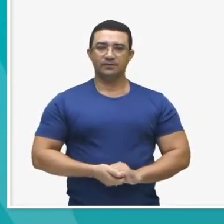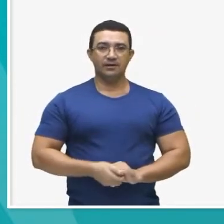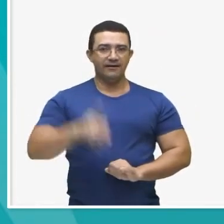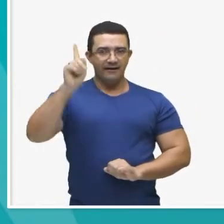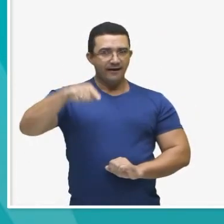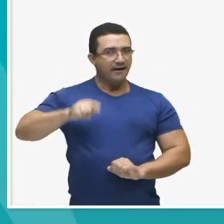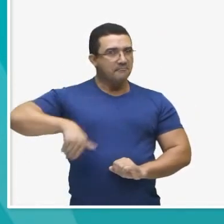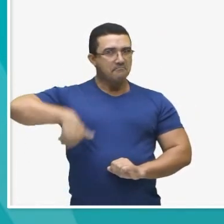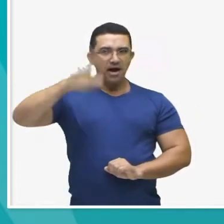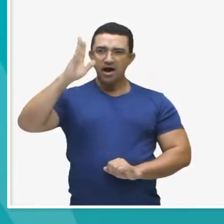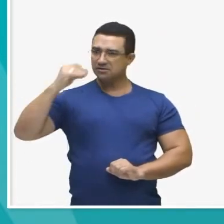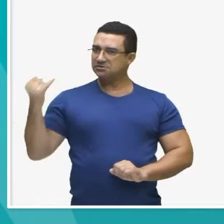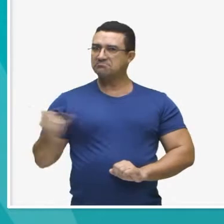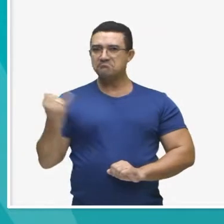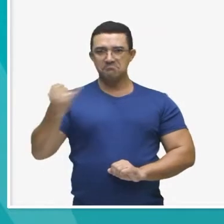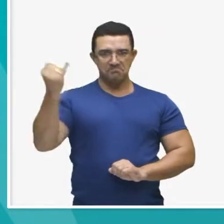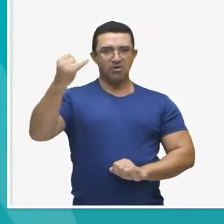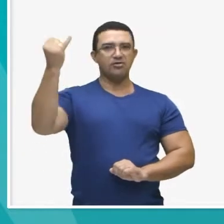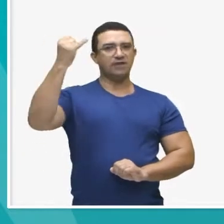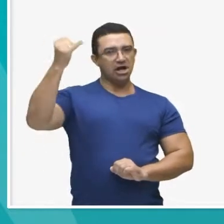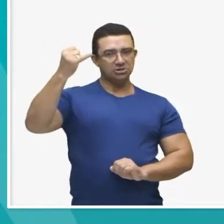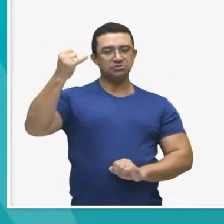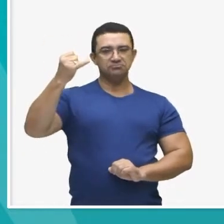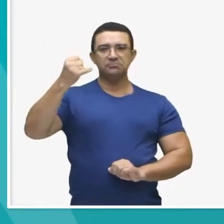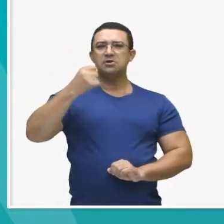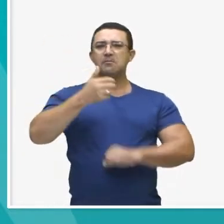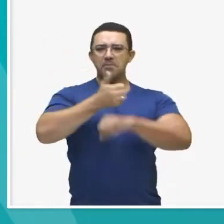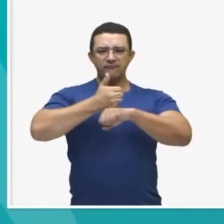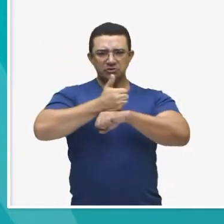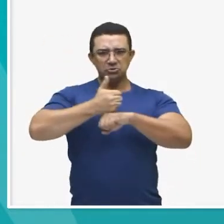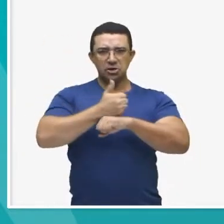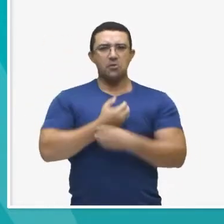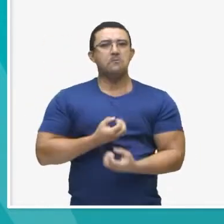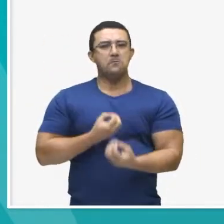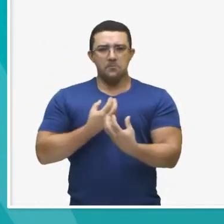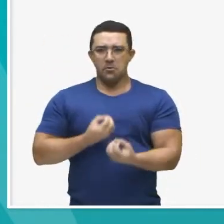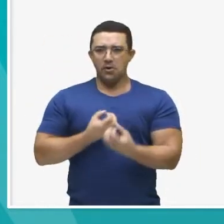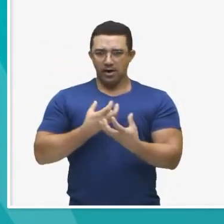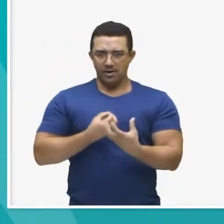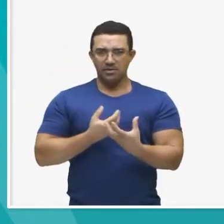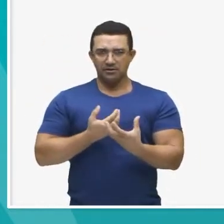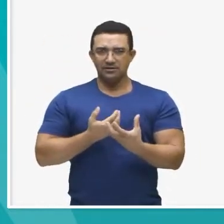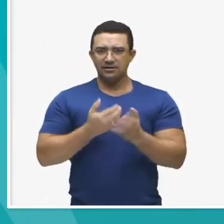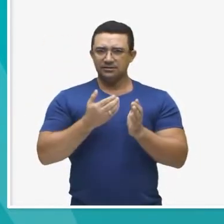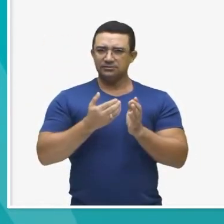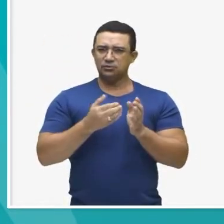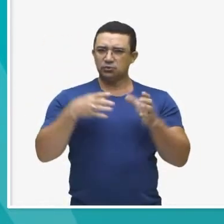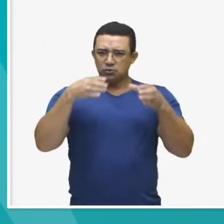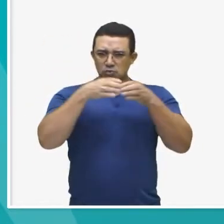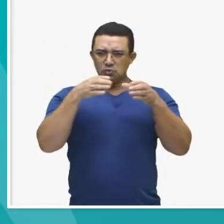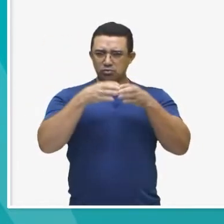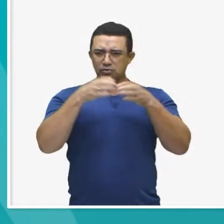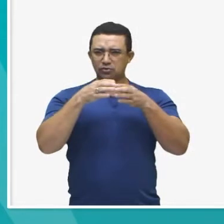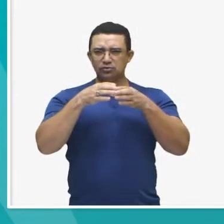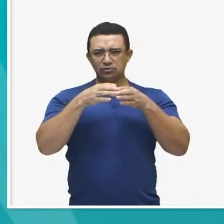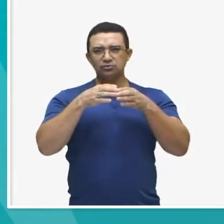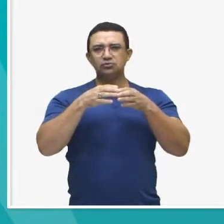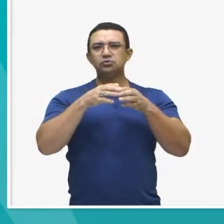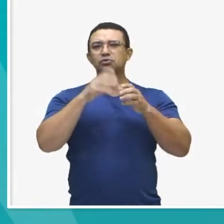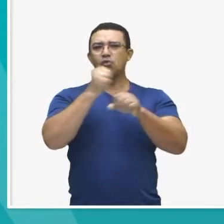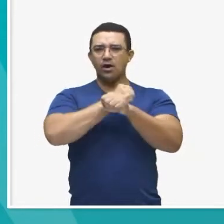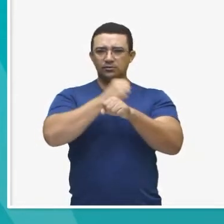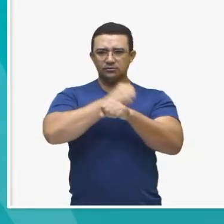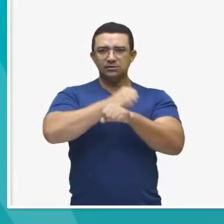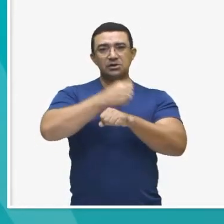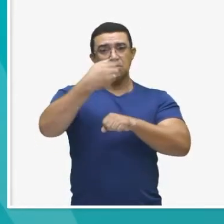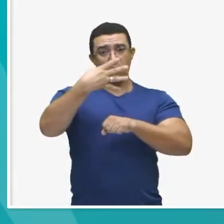importante poeta desta geração de 1945. Então, né, a geração de 45 a gente já sabe que é a mesma